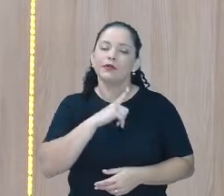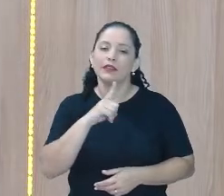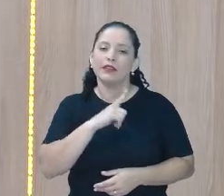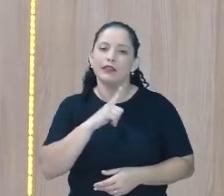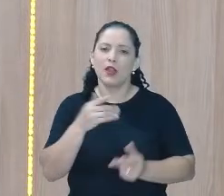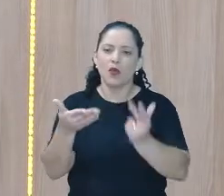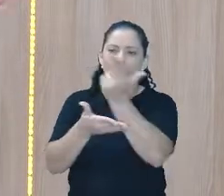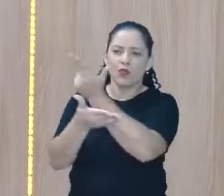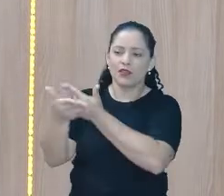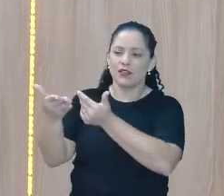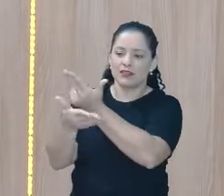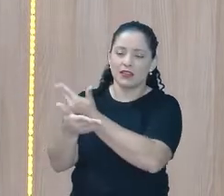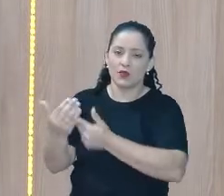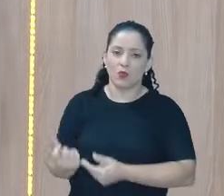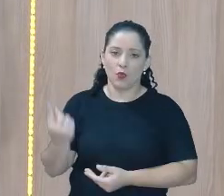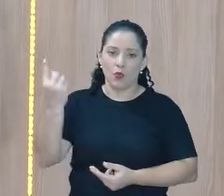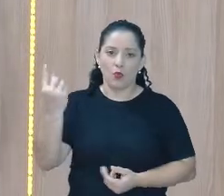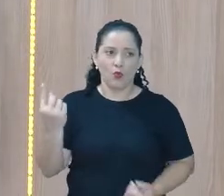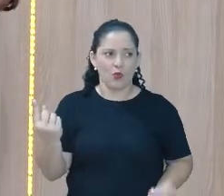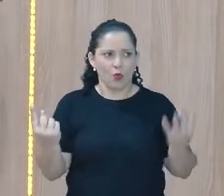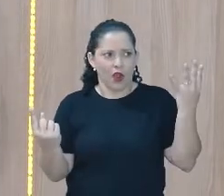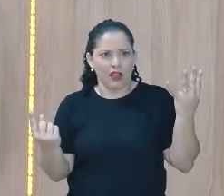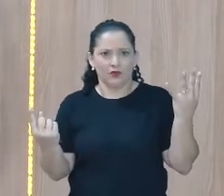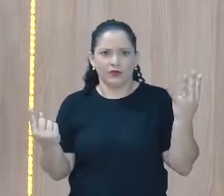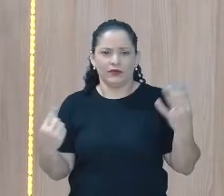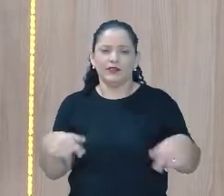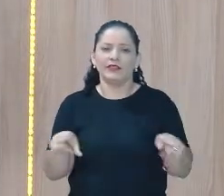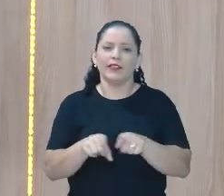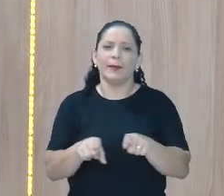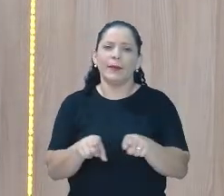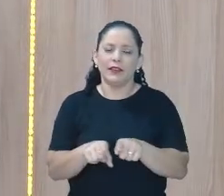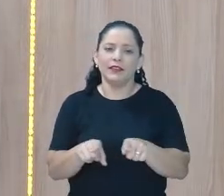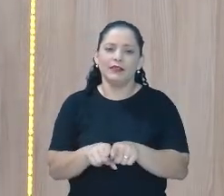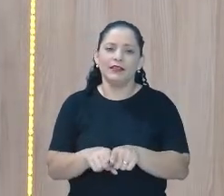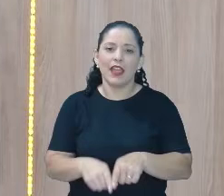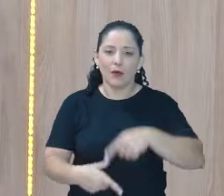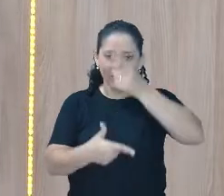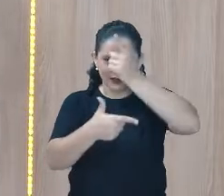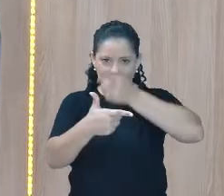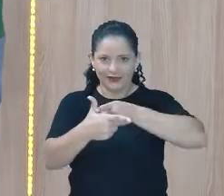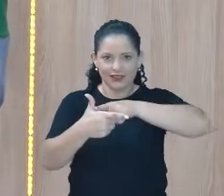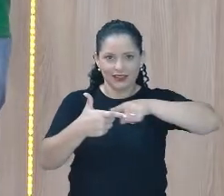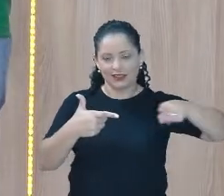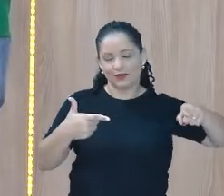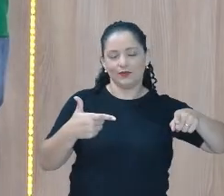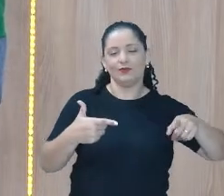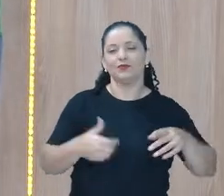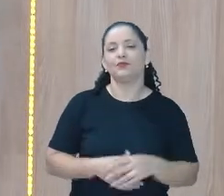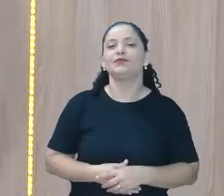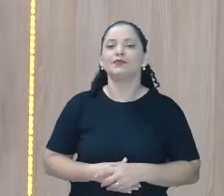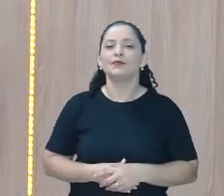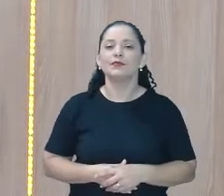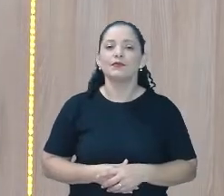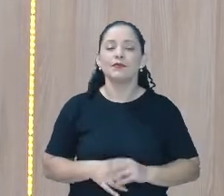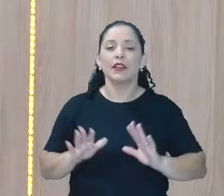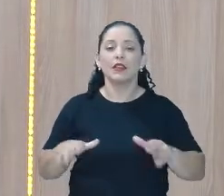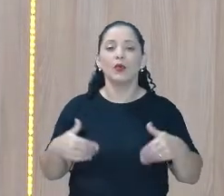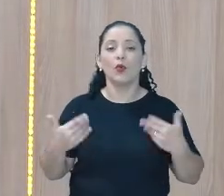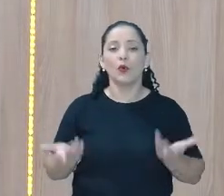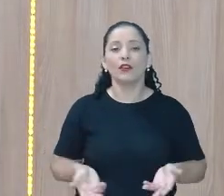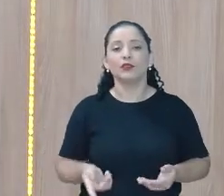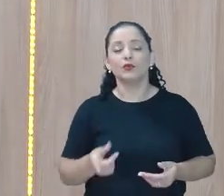figurinha em um total de 4 figurinhas, aquilo ali também é uma divisão, certo? Então, quando a gente